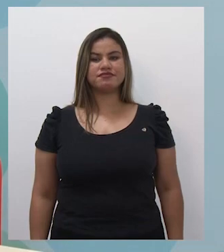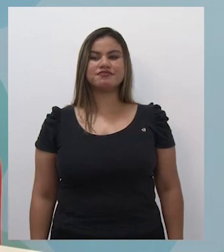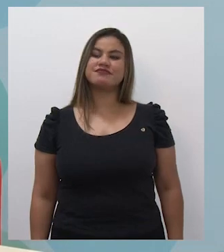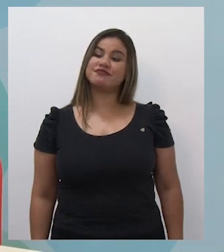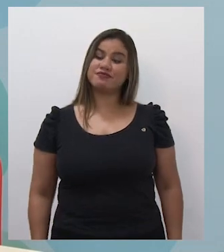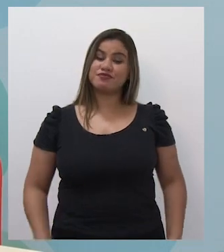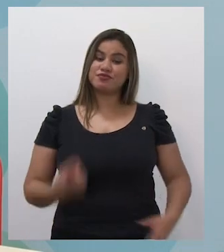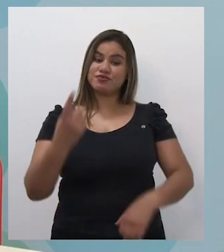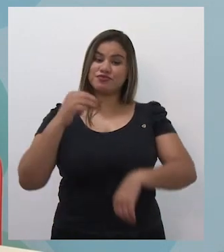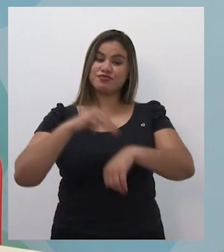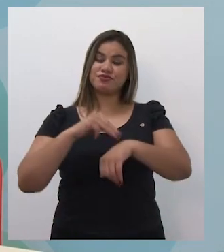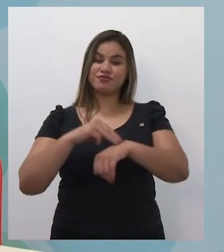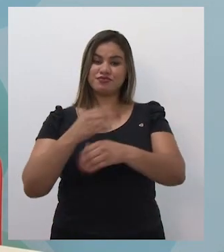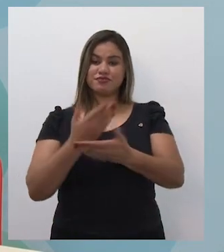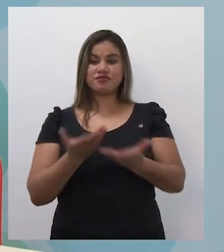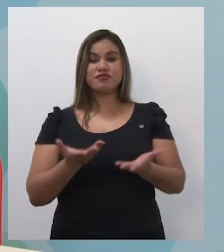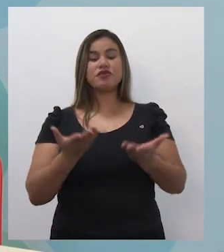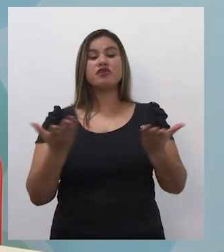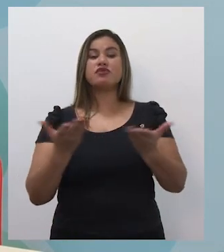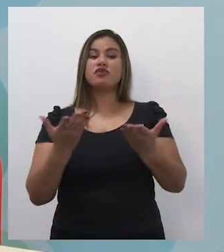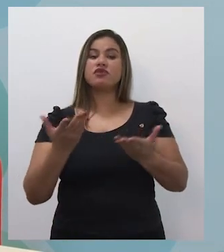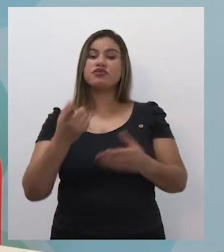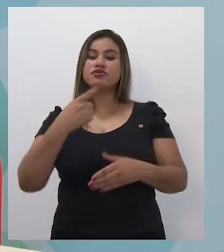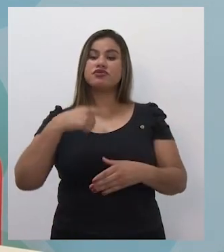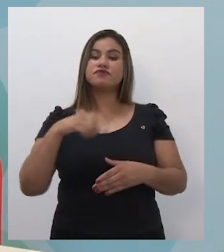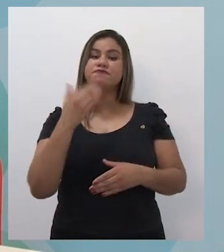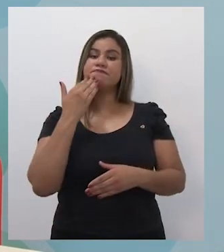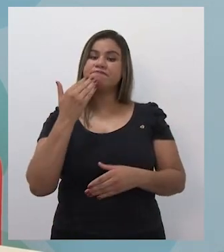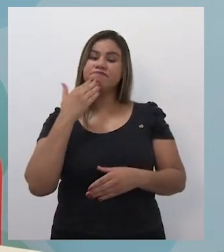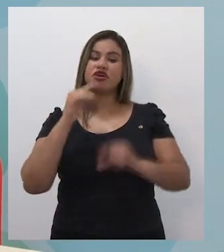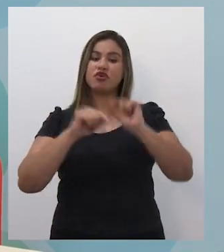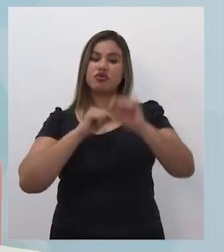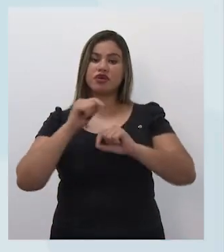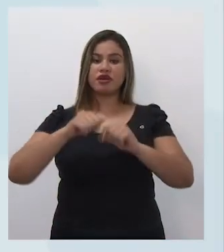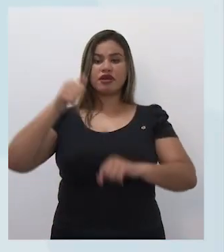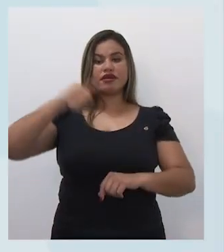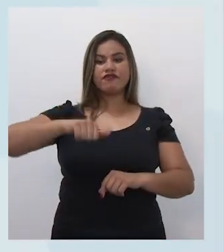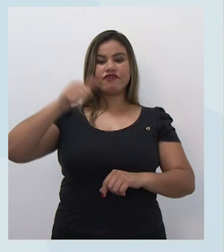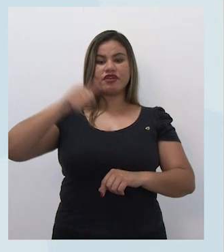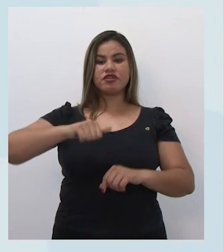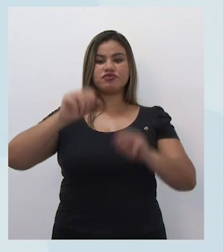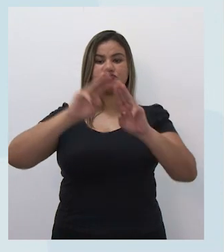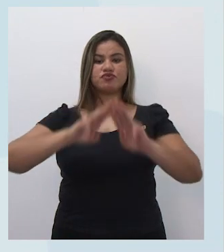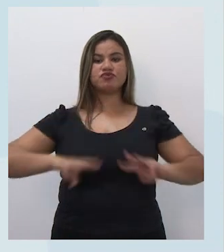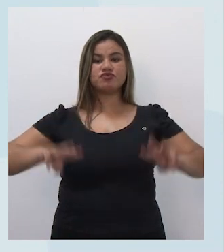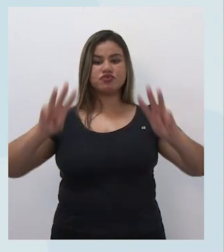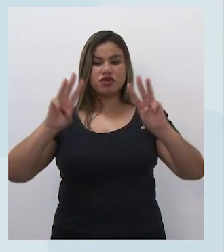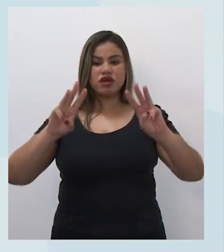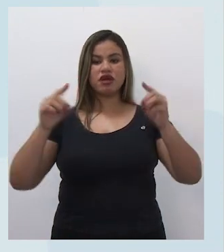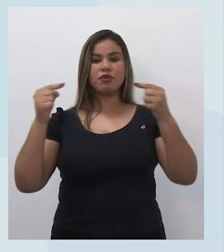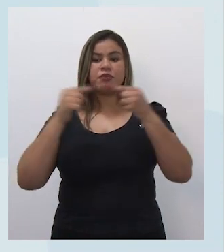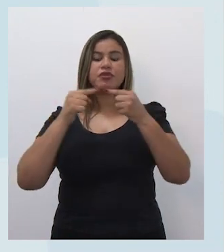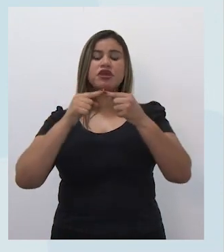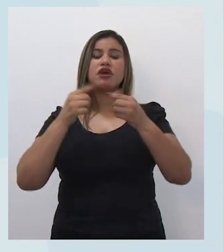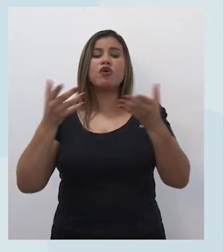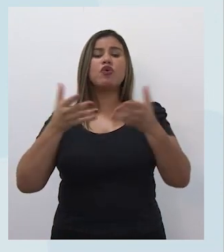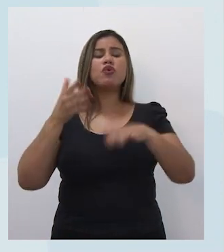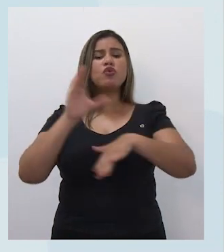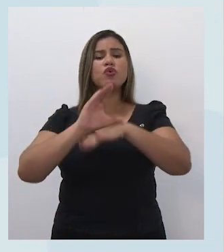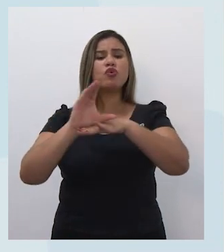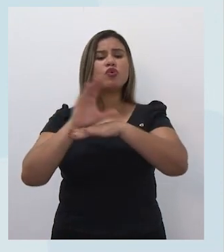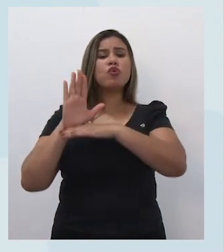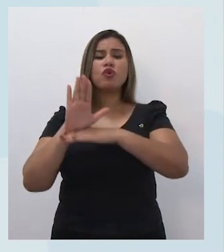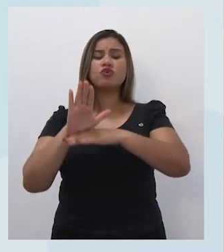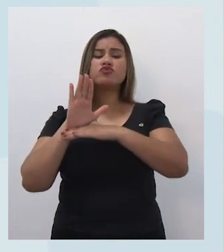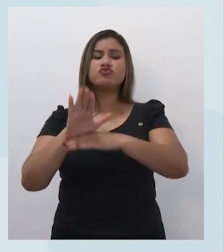Depois desse 1 minutinho, então, vamos pedir que vocês deixem a avaliação no site, né? Em que medida a formação de hoje contribuiu para o